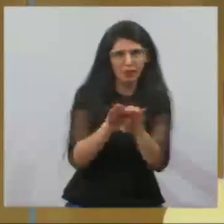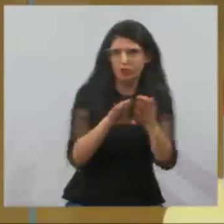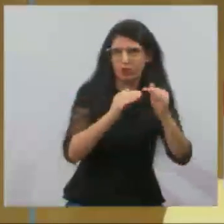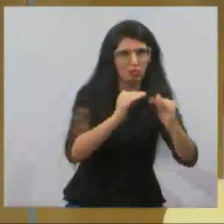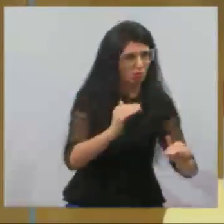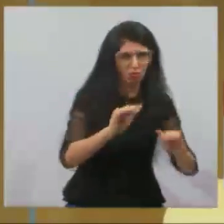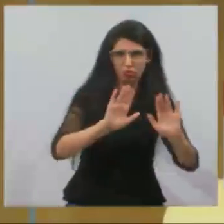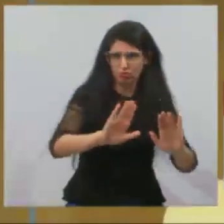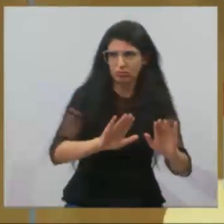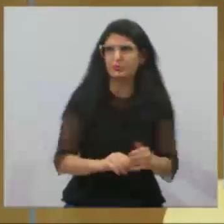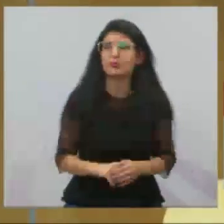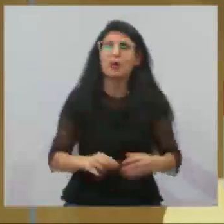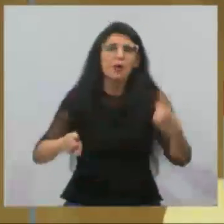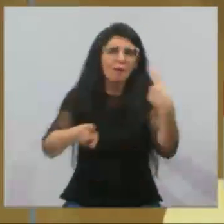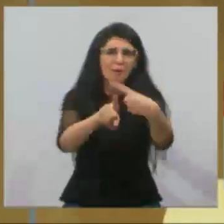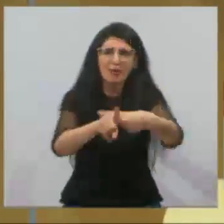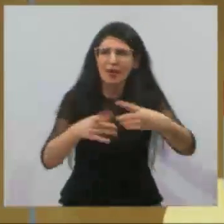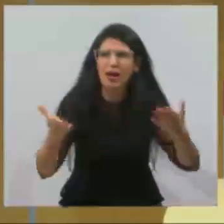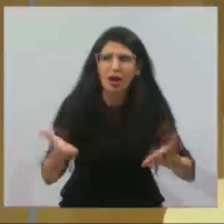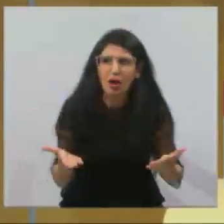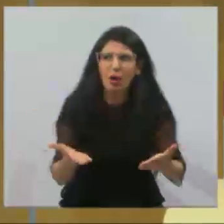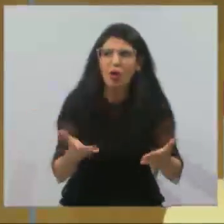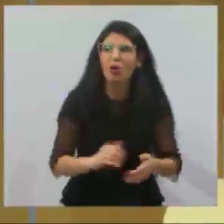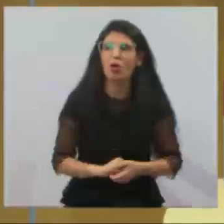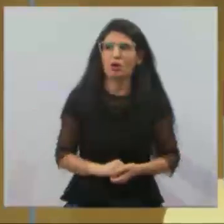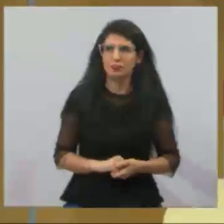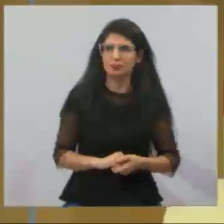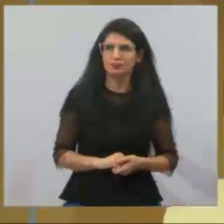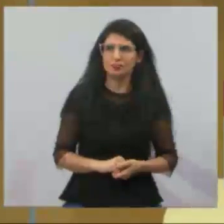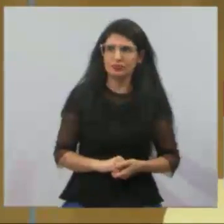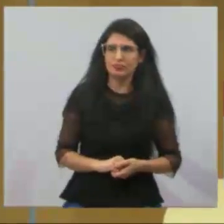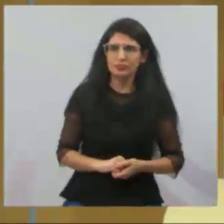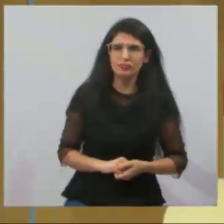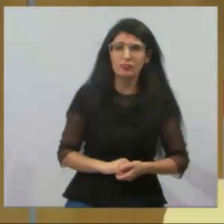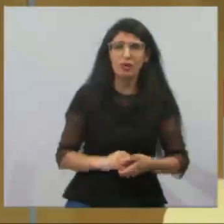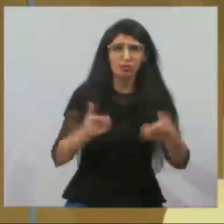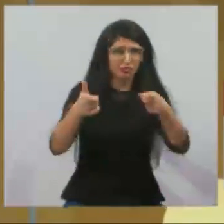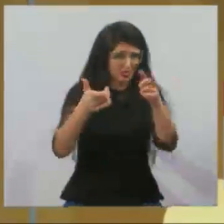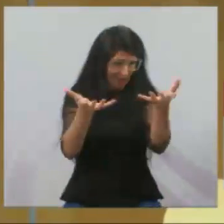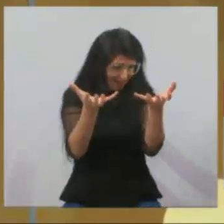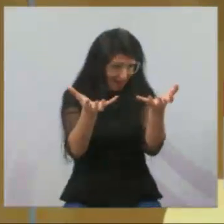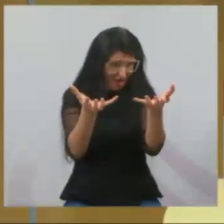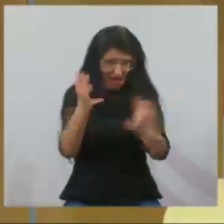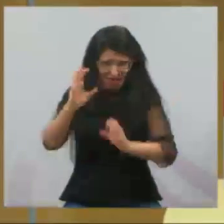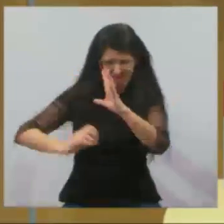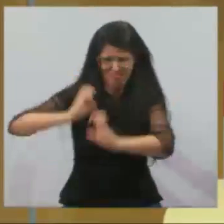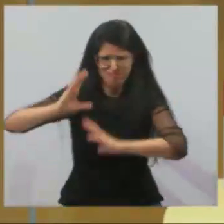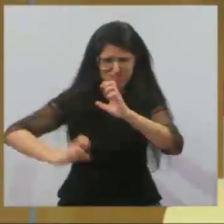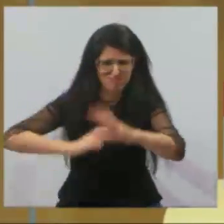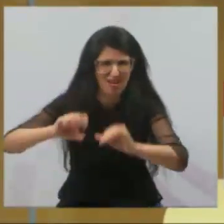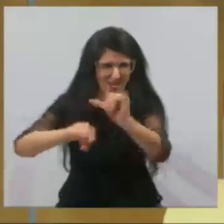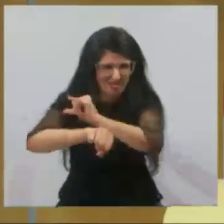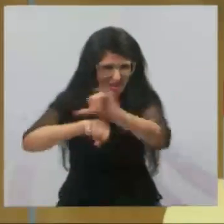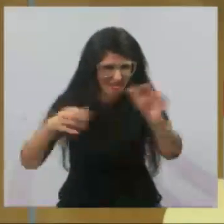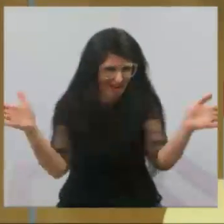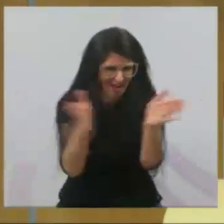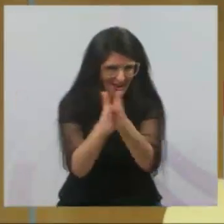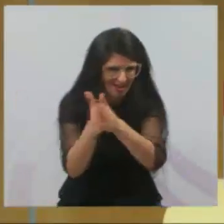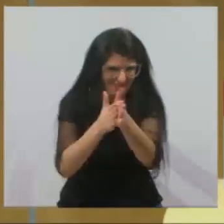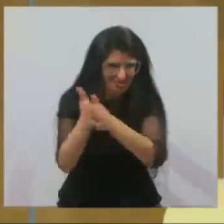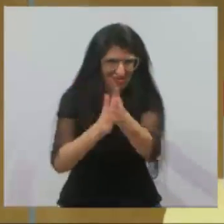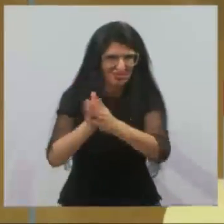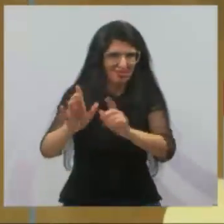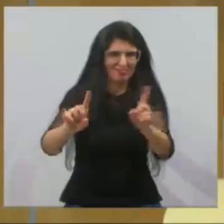eleição, né, não sei o que aconteceu, quer fazer essa política, então para mim não serve. Eu acho que os servidores públicos dessa